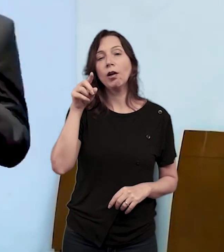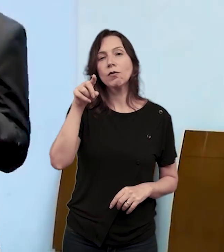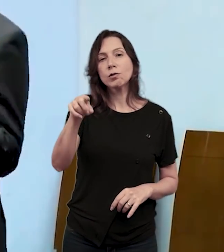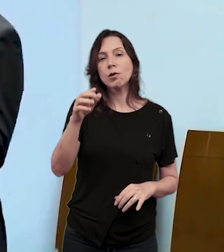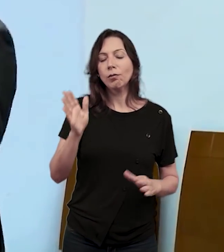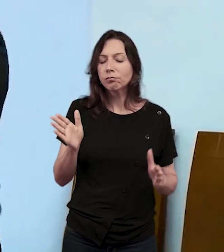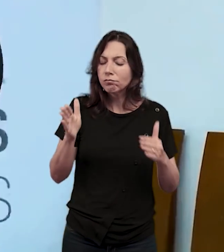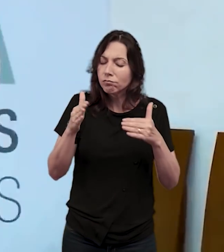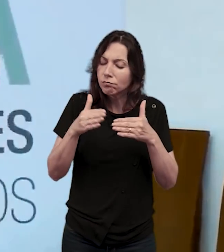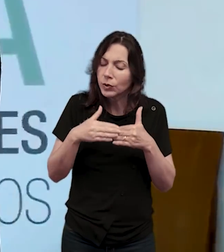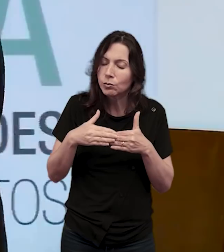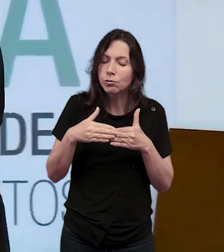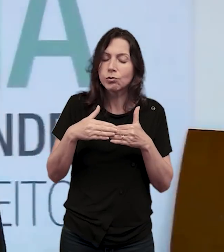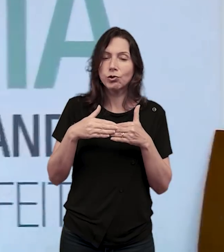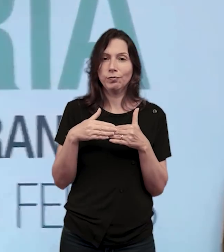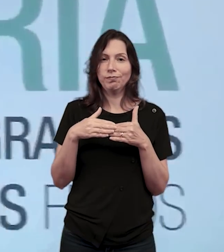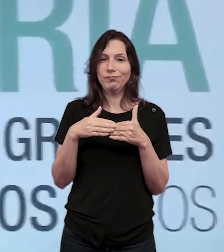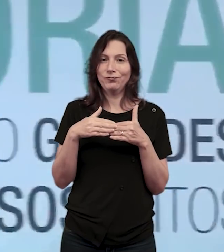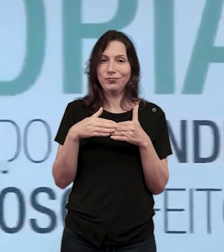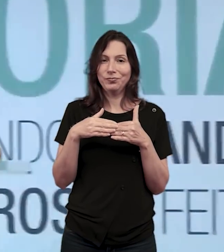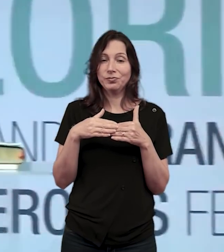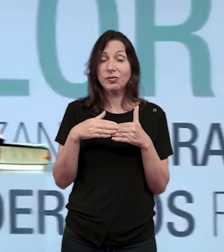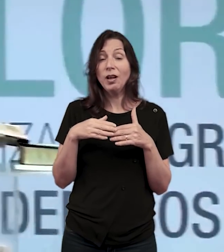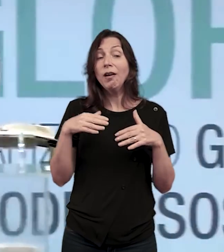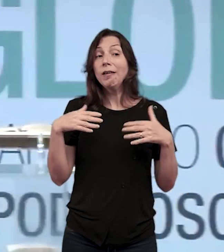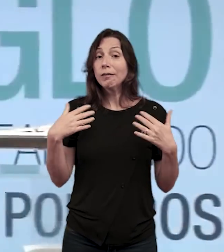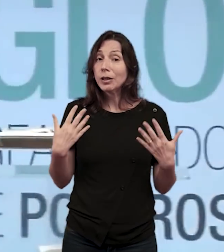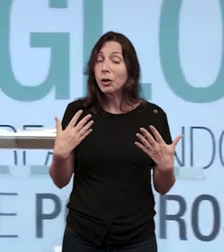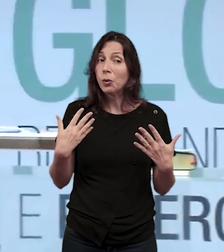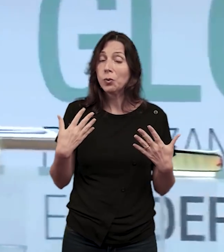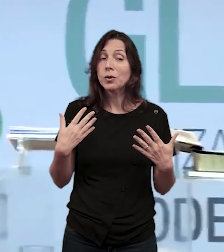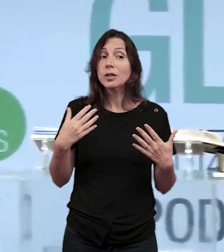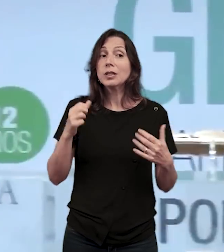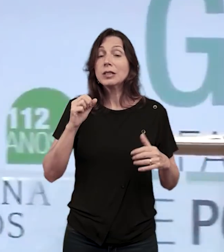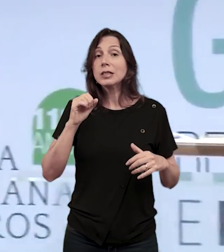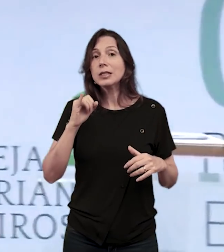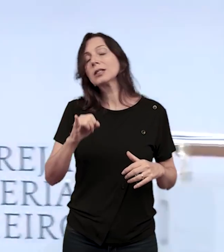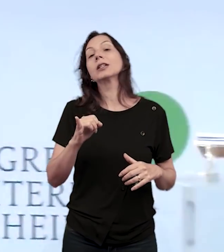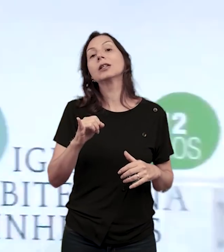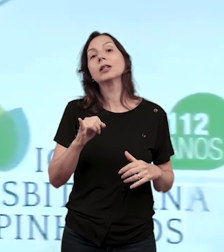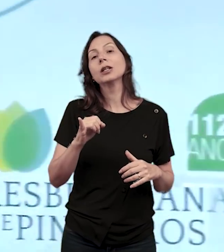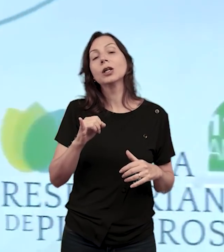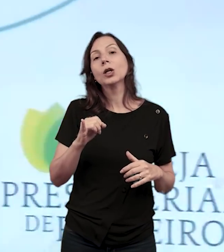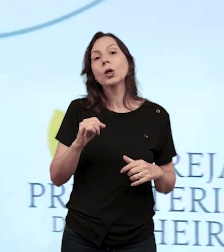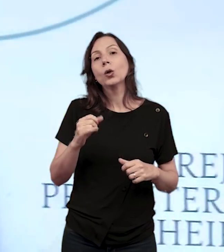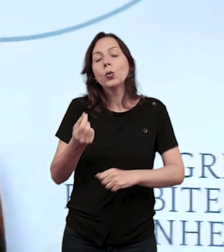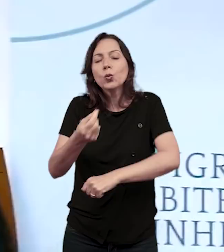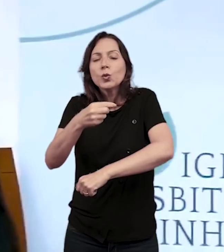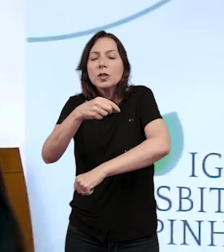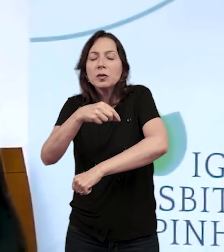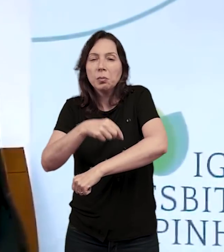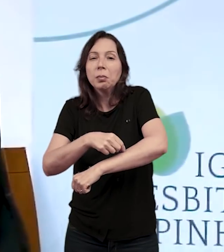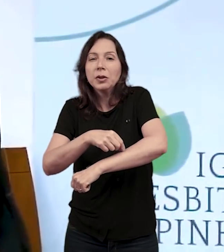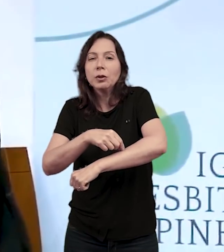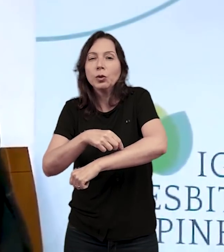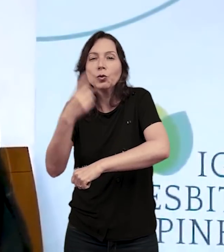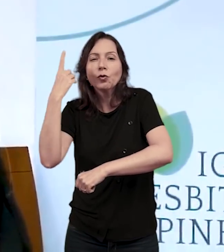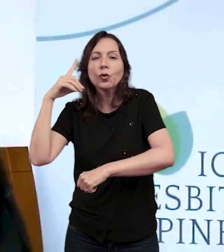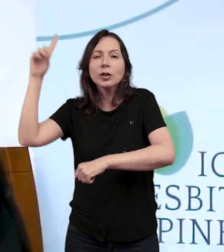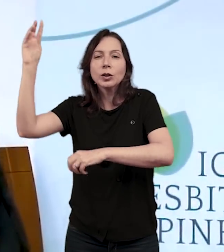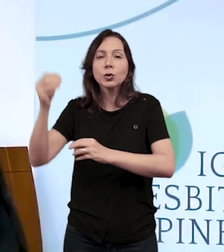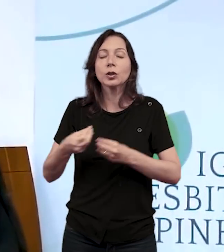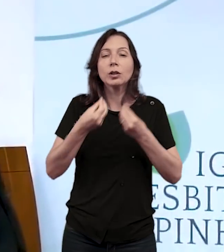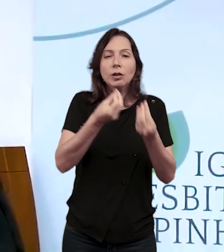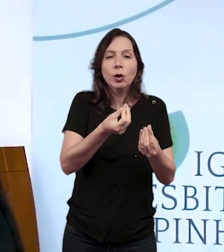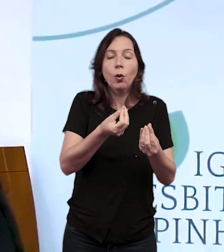Mas como então, se o espinho na carne veio de Deus, como é que Satanás esbofeteava a cara de Paulo com esse